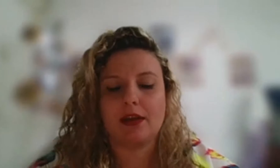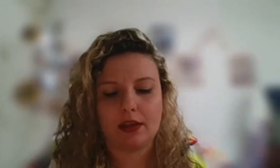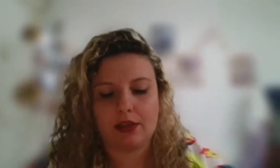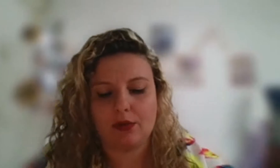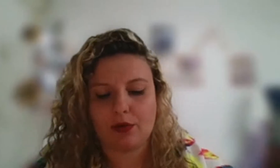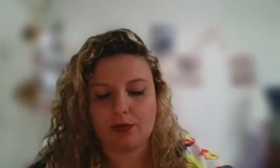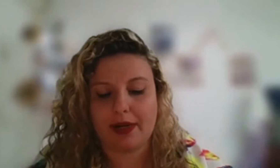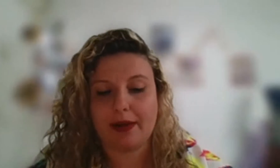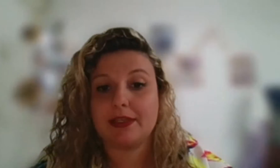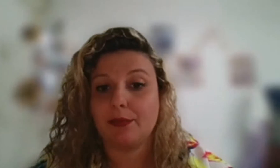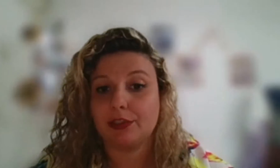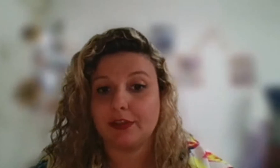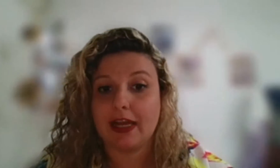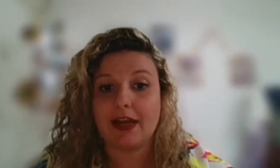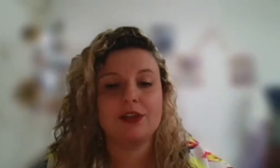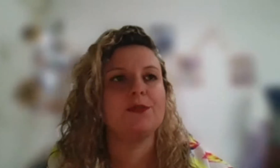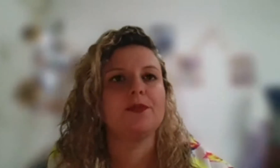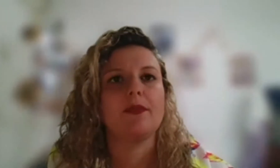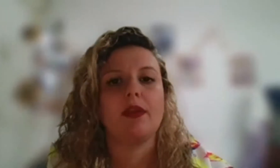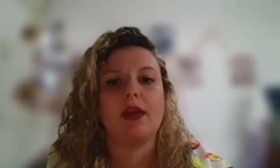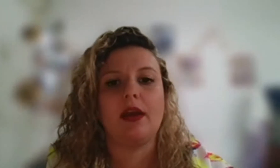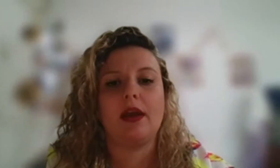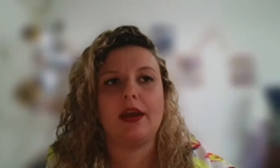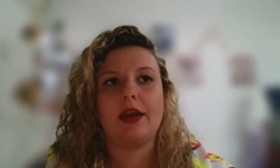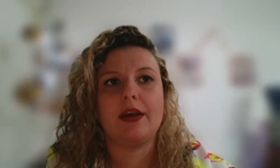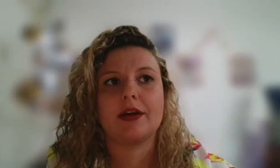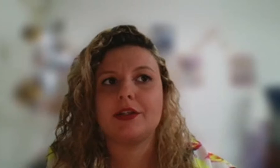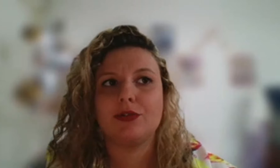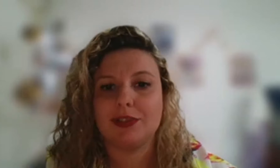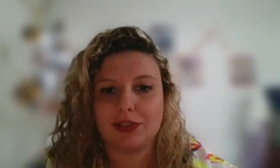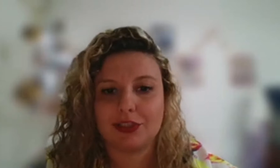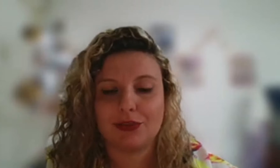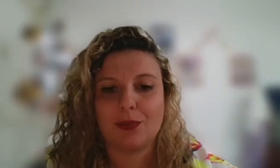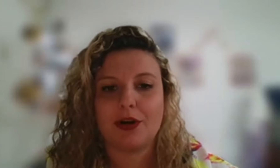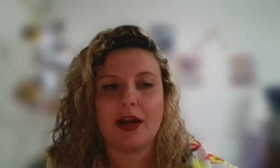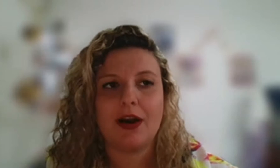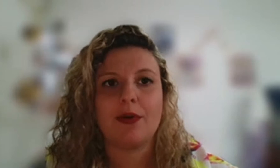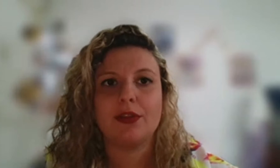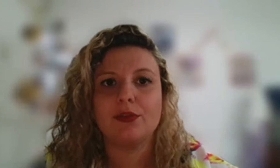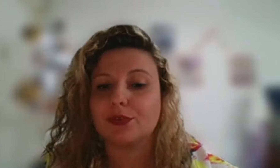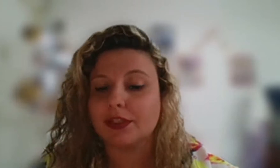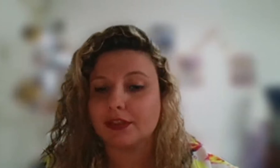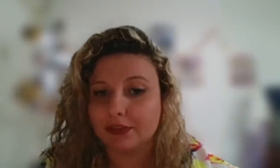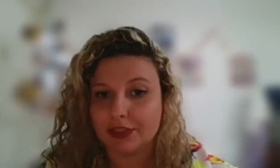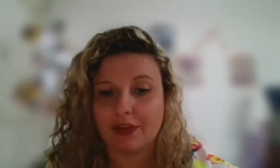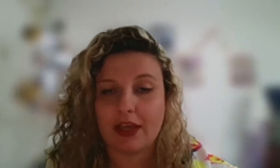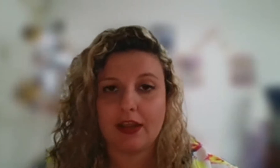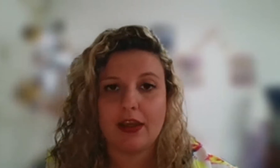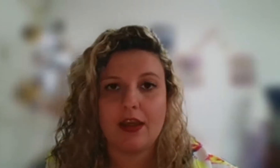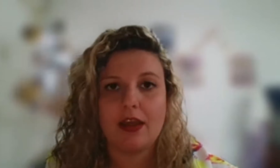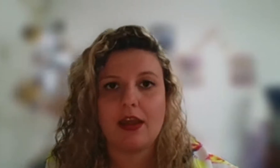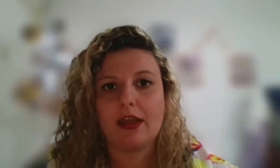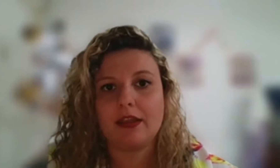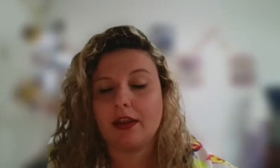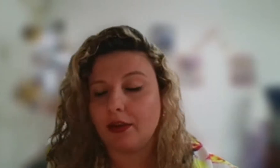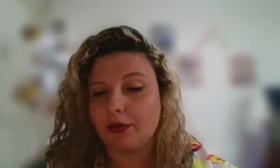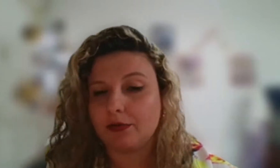que eu cobrar mais nenhuma atividade. Acredito que todas as notas já estão no portal, qualquer dúvida que vocês